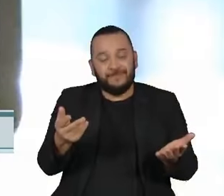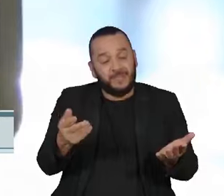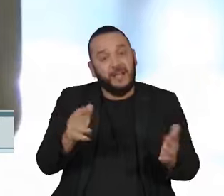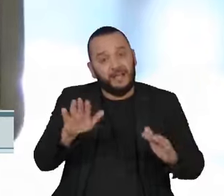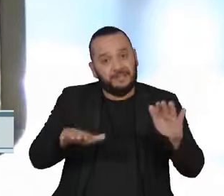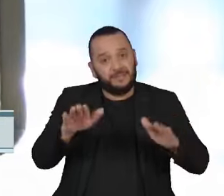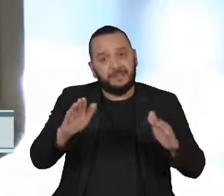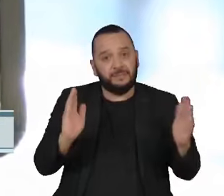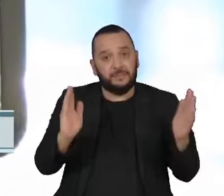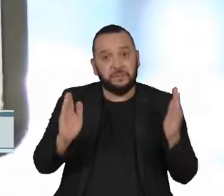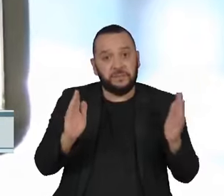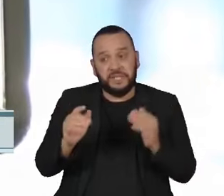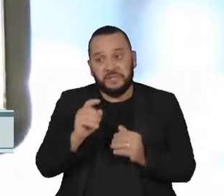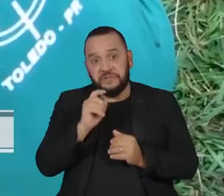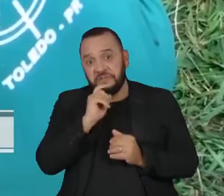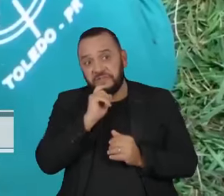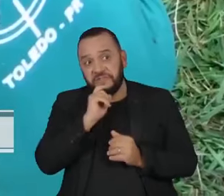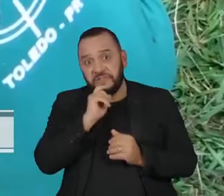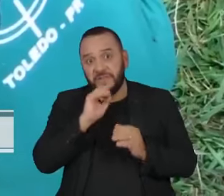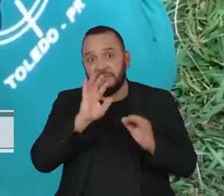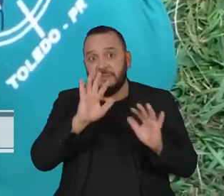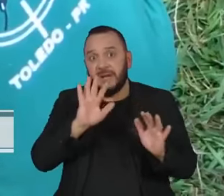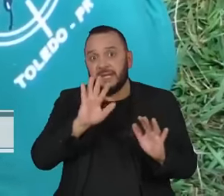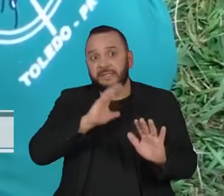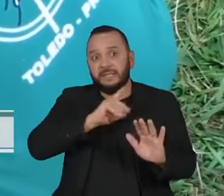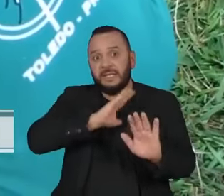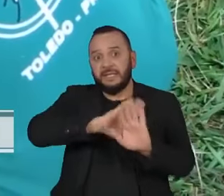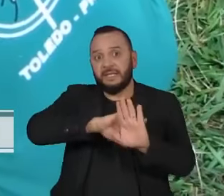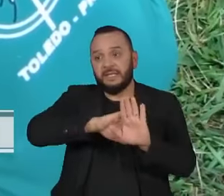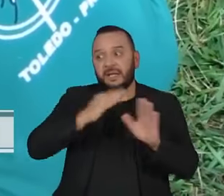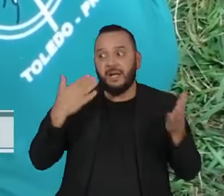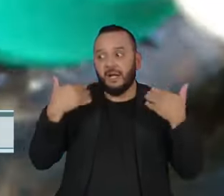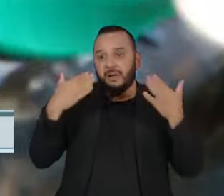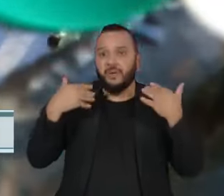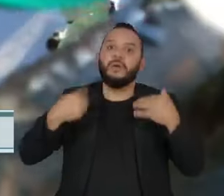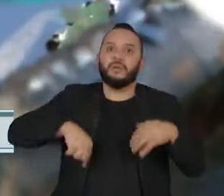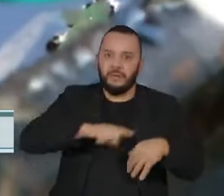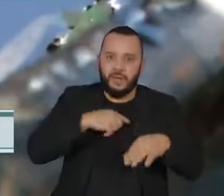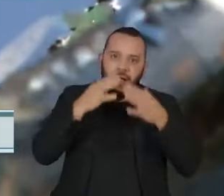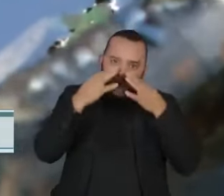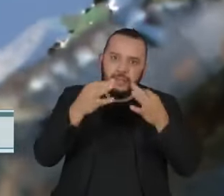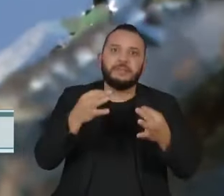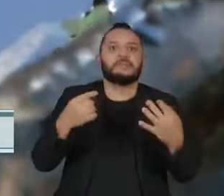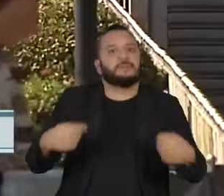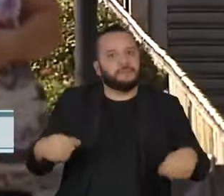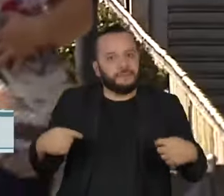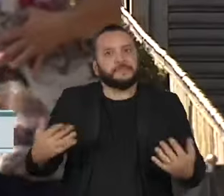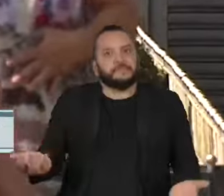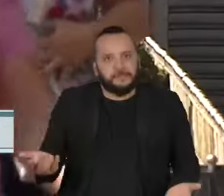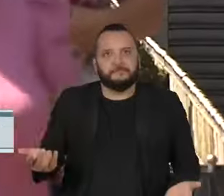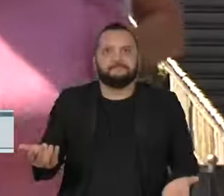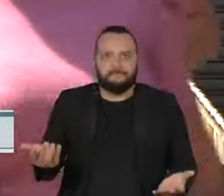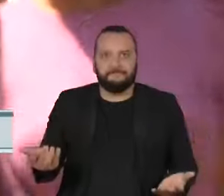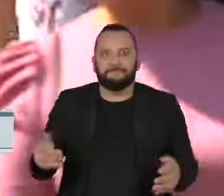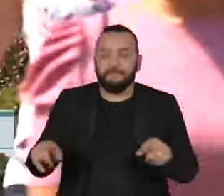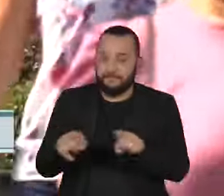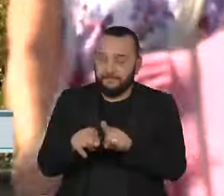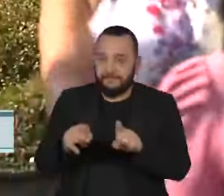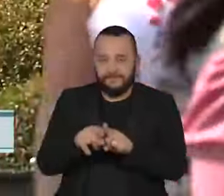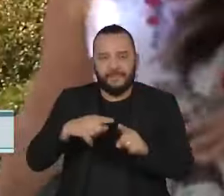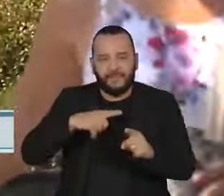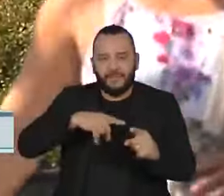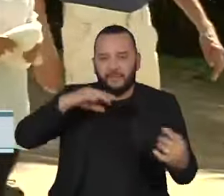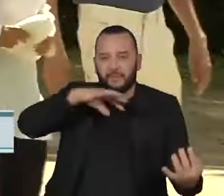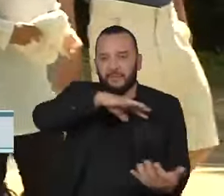de, teoricamente, inverno, são um indicativo de que a gente deve manter as medidas de proteção. É preciso lembrar também do El Niño,